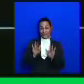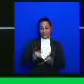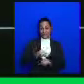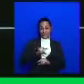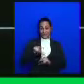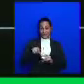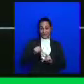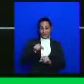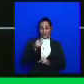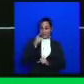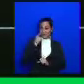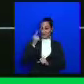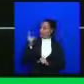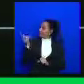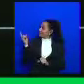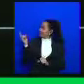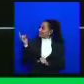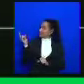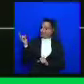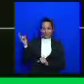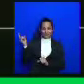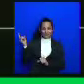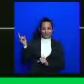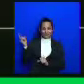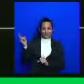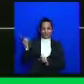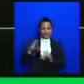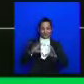sorteio. Bola sorteada,